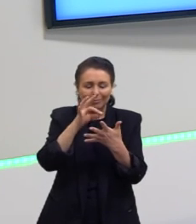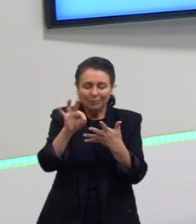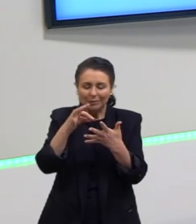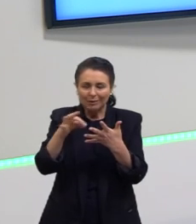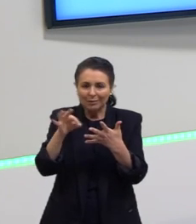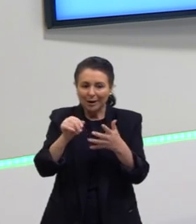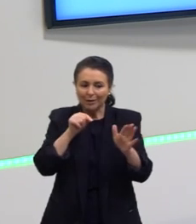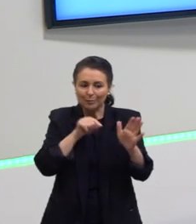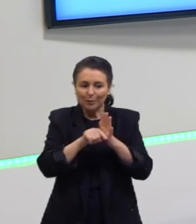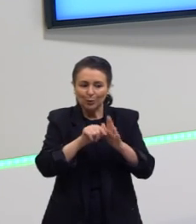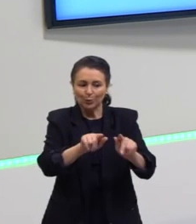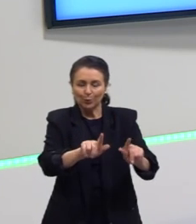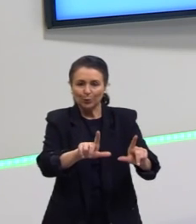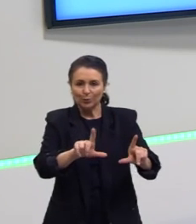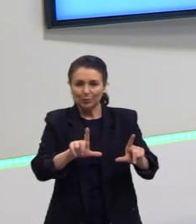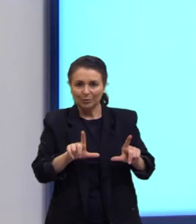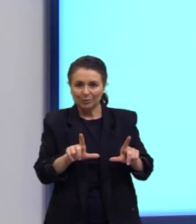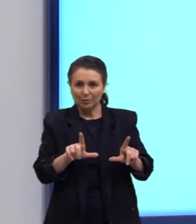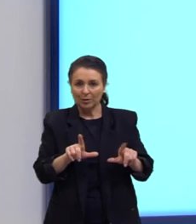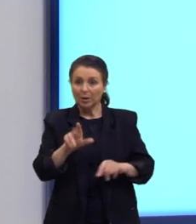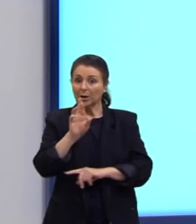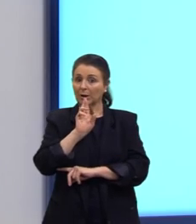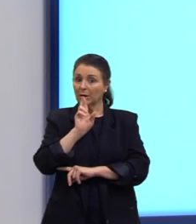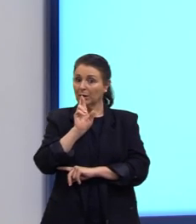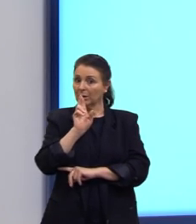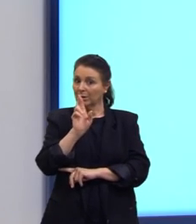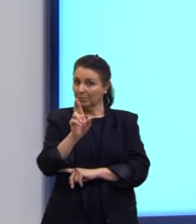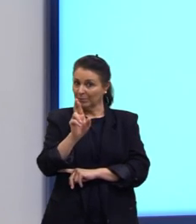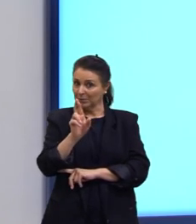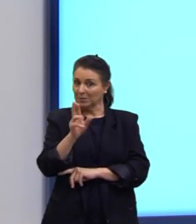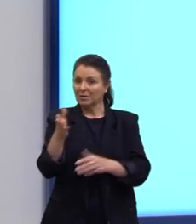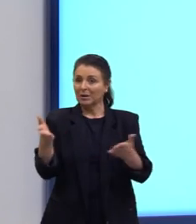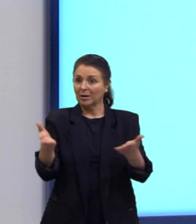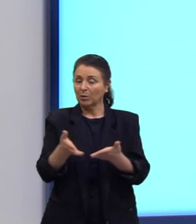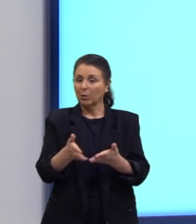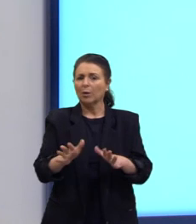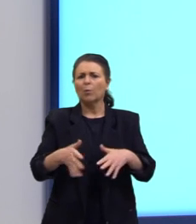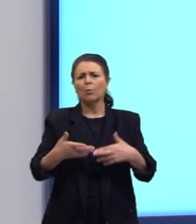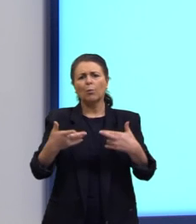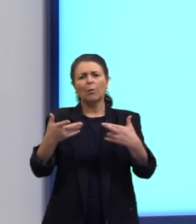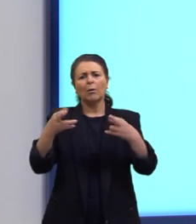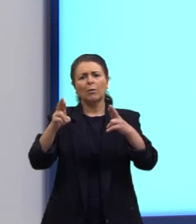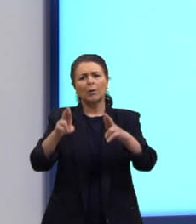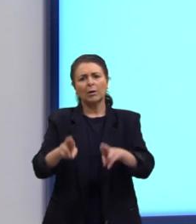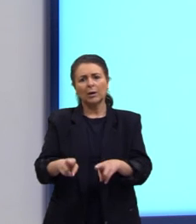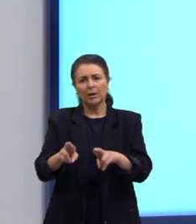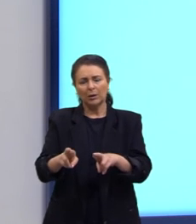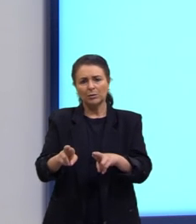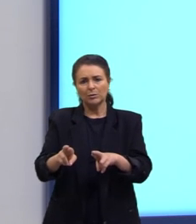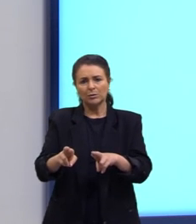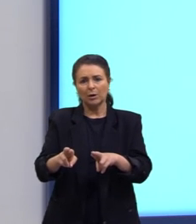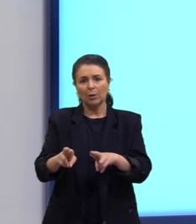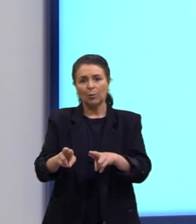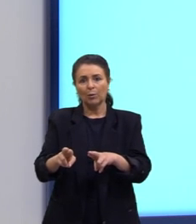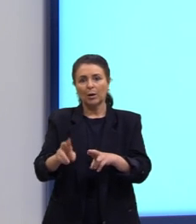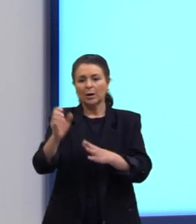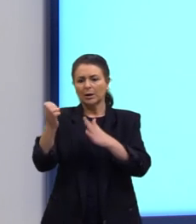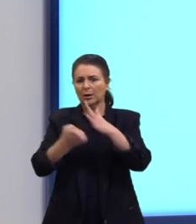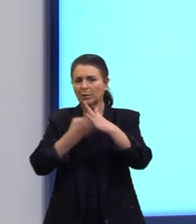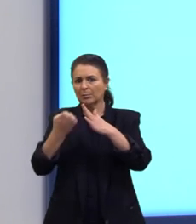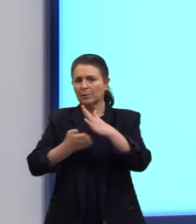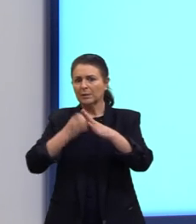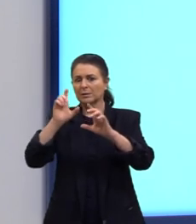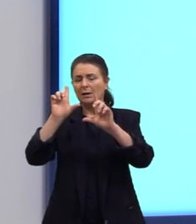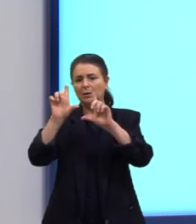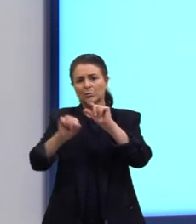enunciado aqui então para responder a nossa questão né qual região foi selecionada para o investimento a